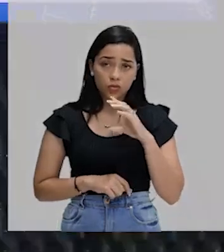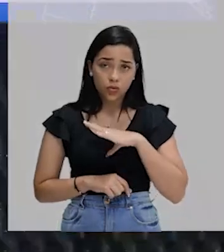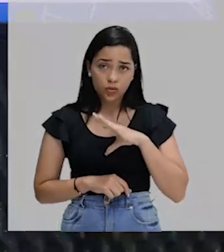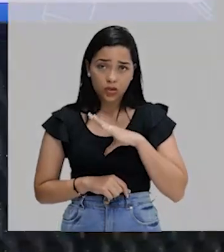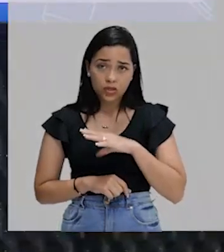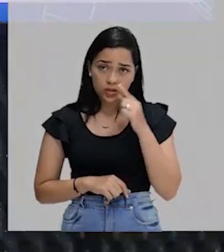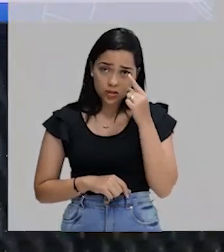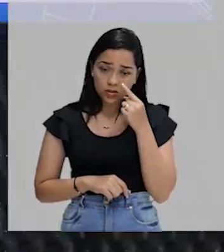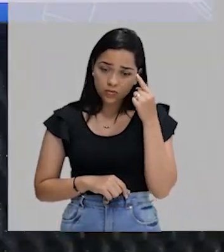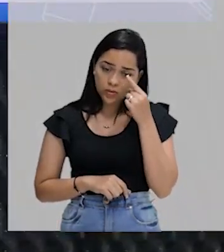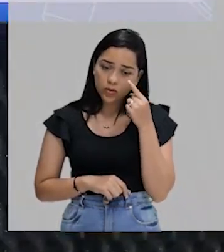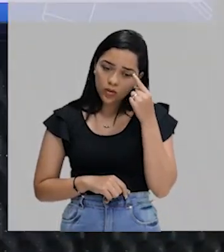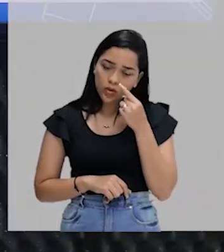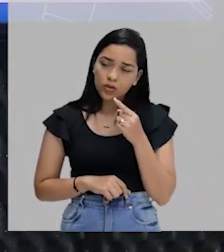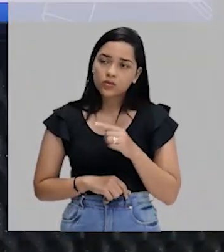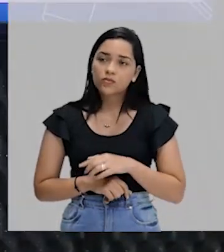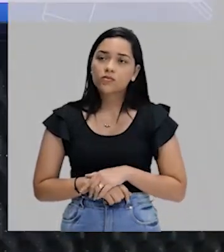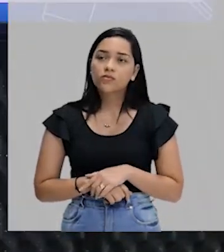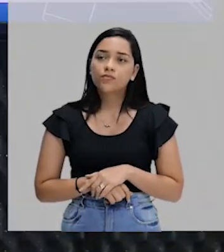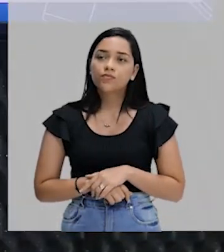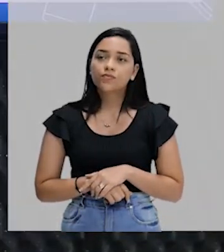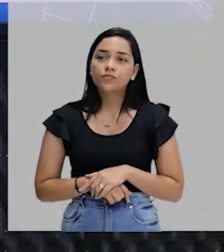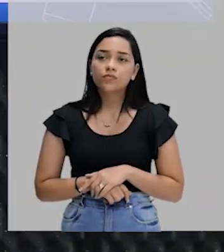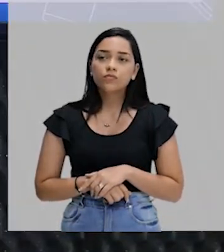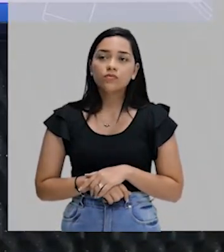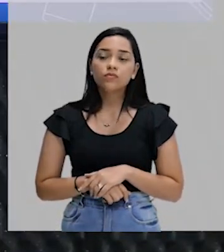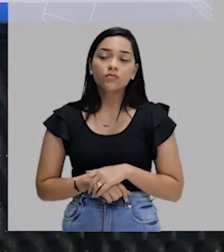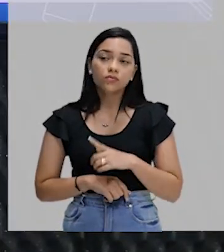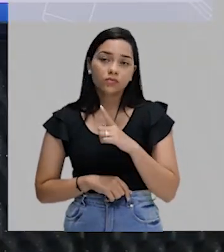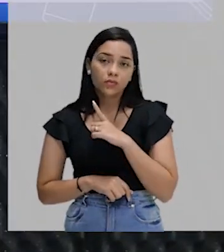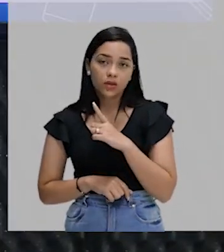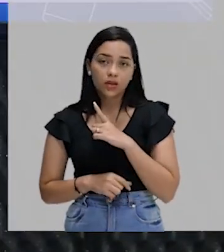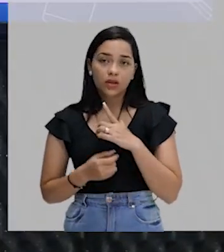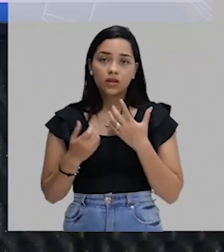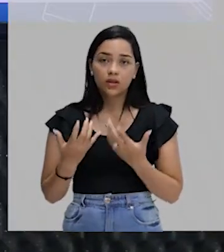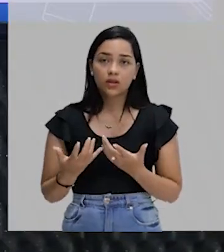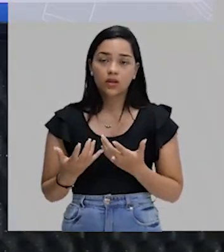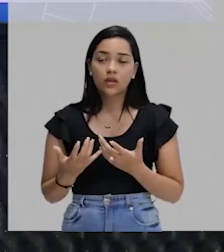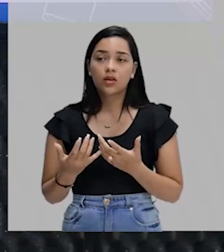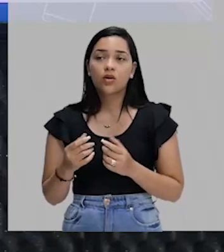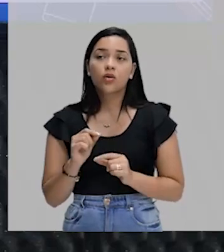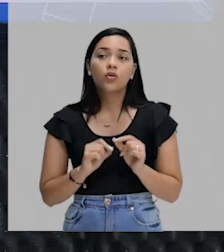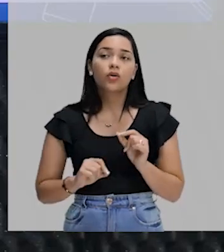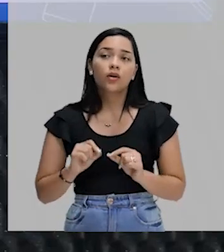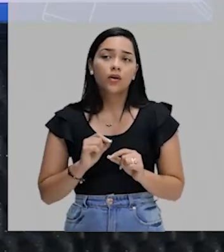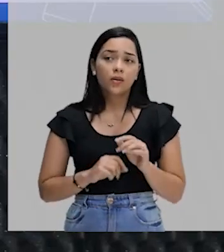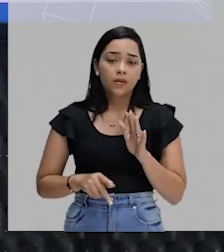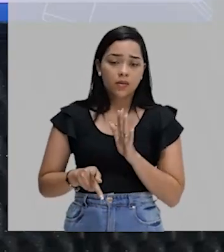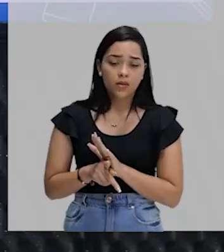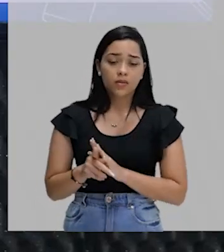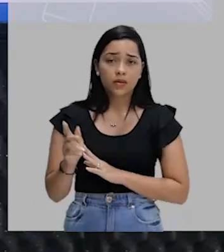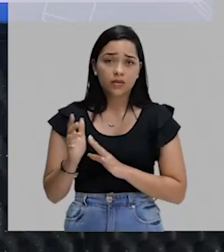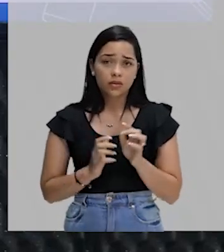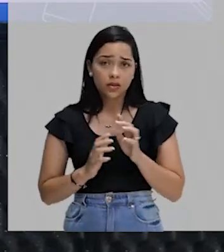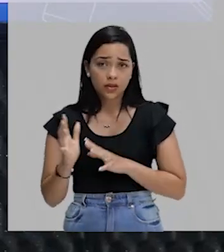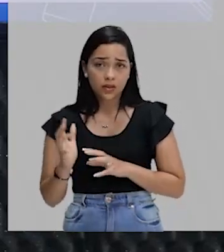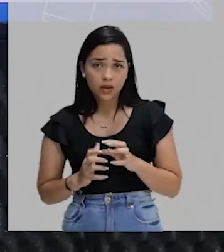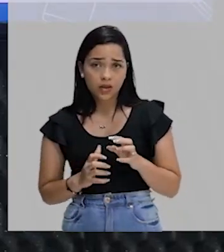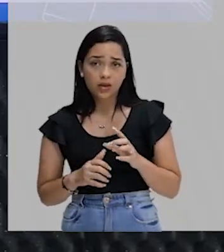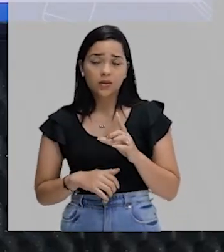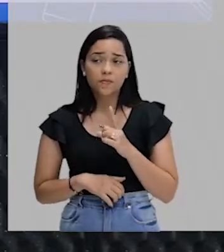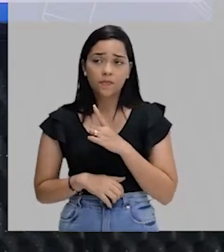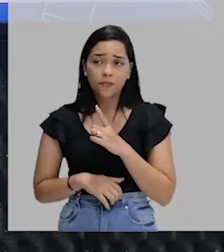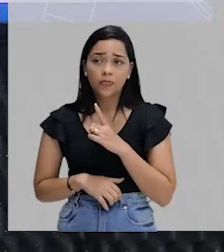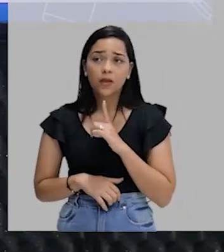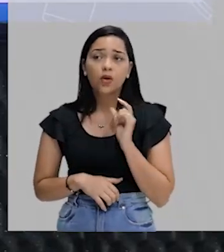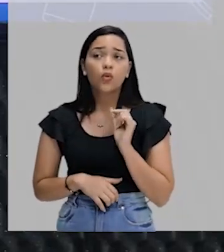espanhóis. Os ibéricos, eles tiveram, a partir dessa guerra, os